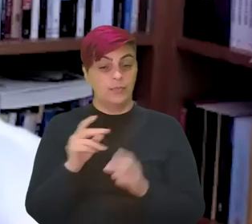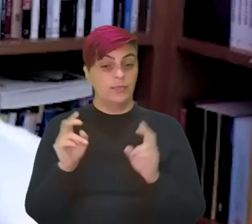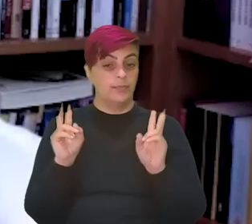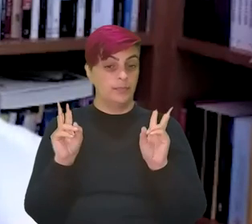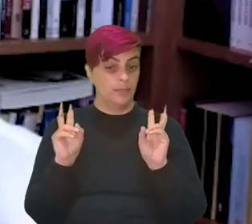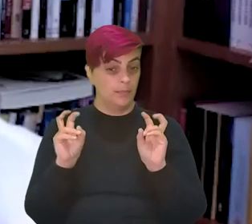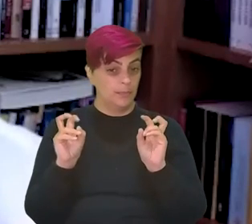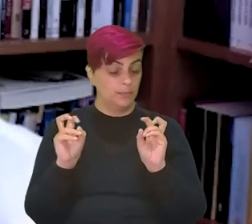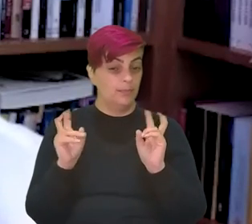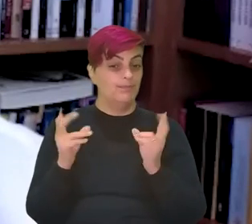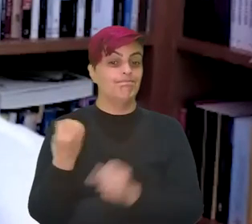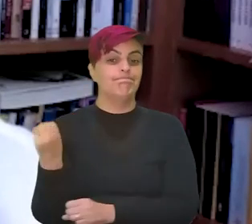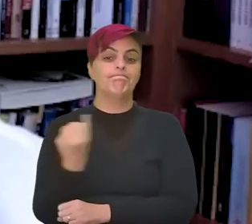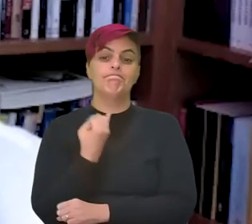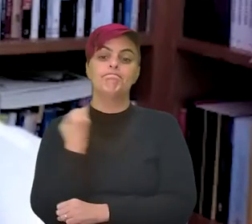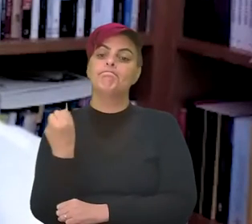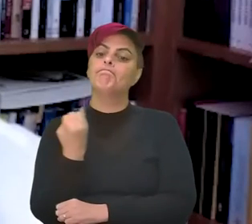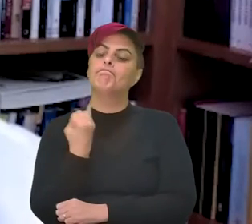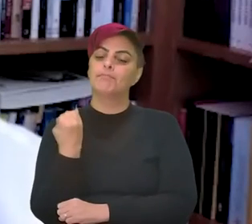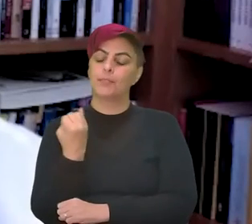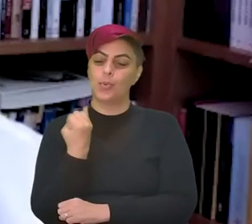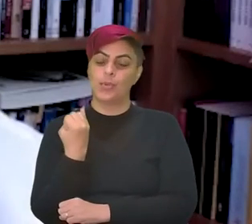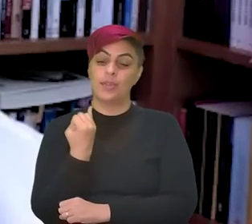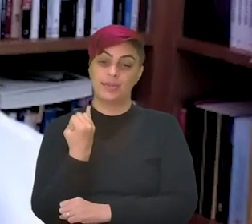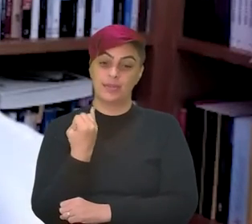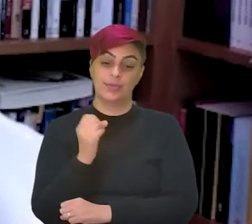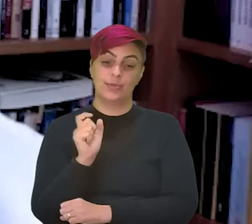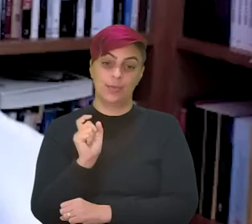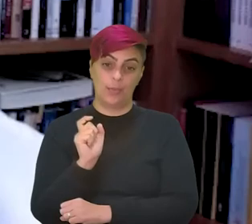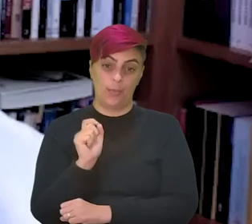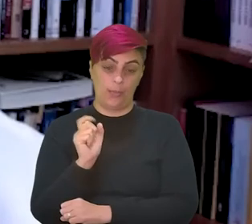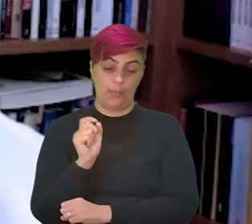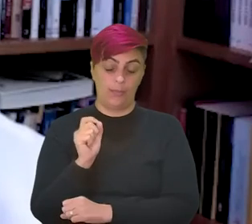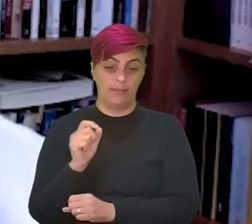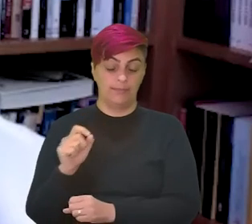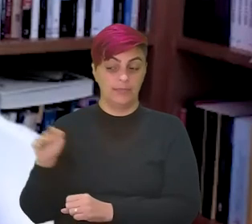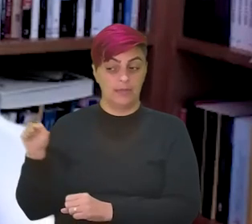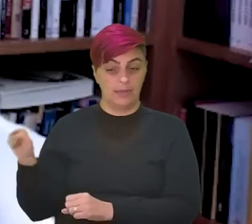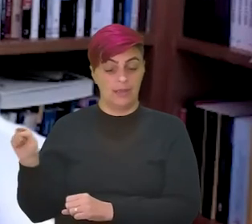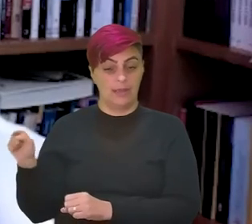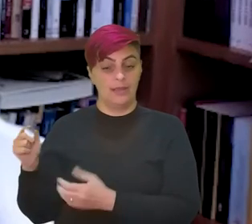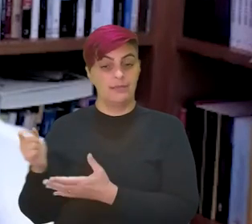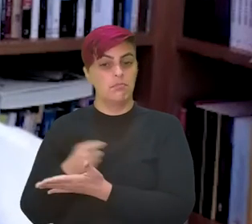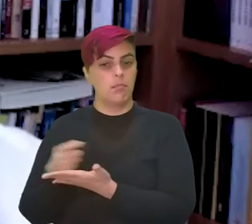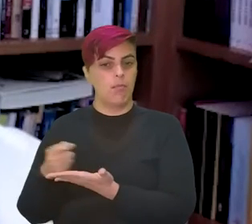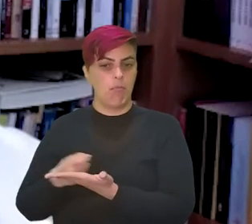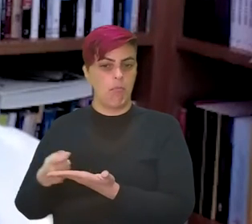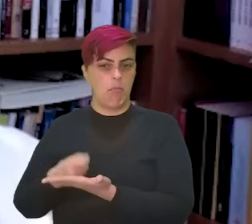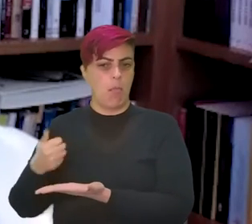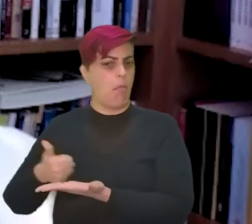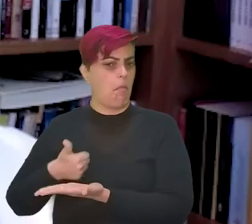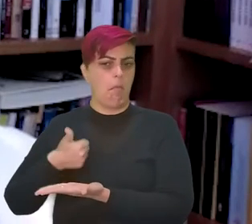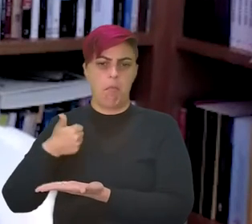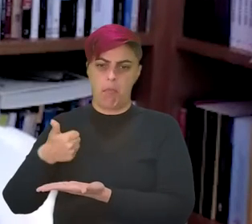para uma questão muito importante, o fato de que Malinowski escrevia muito